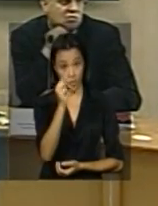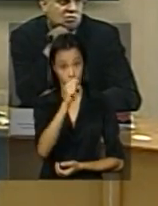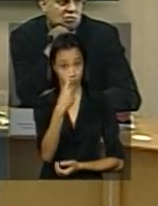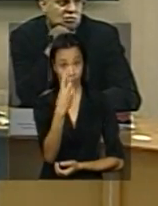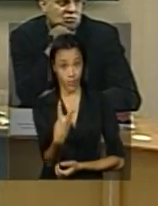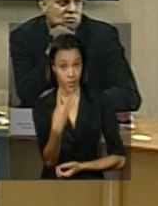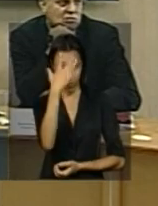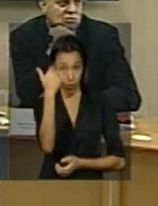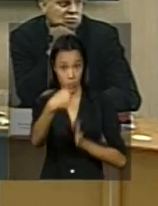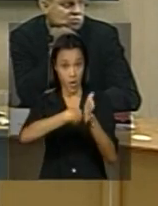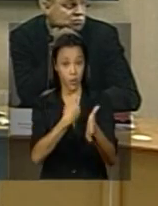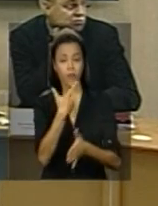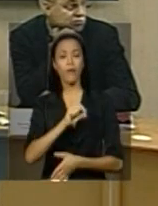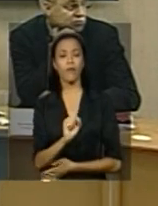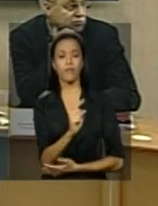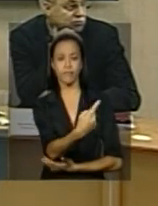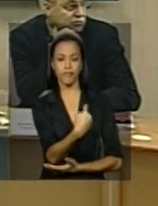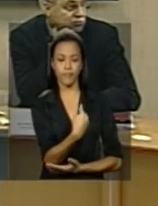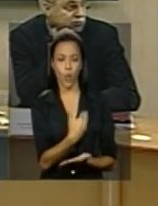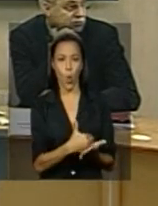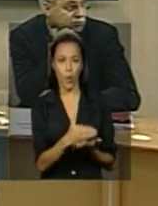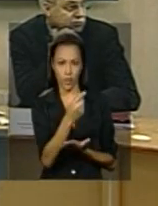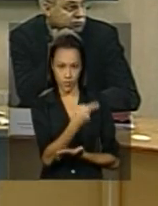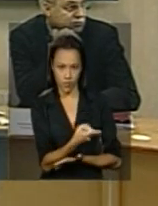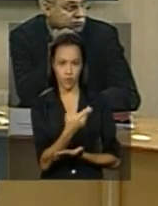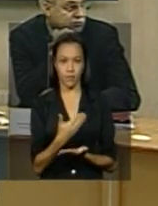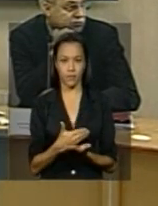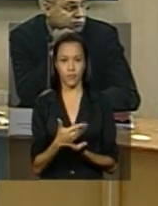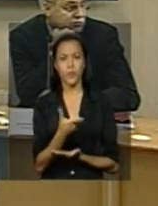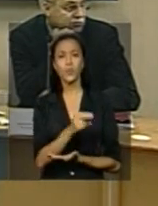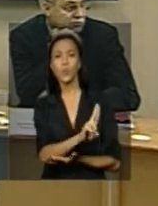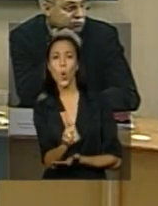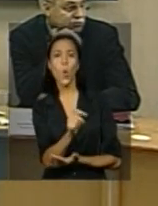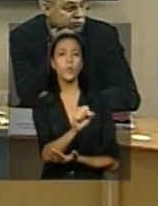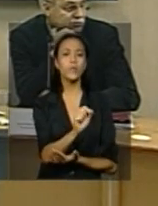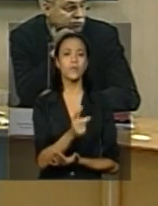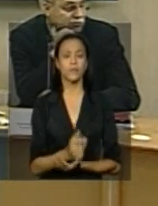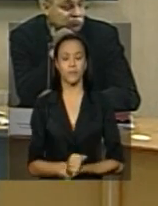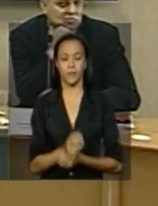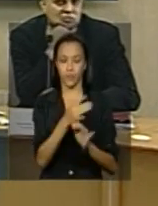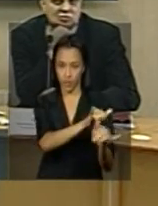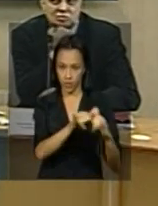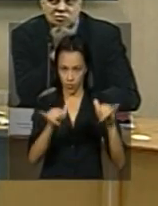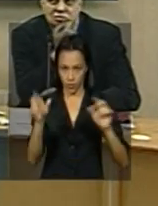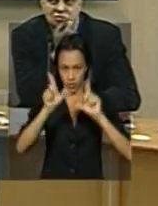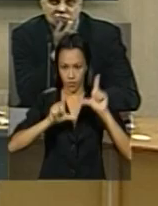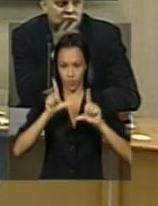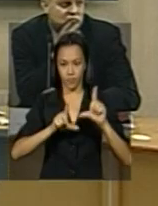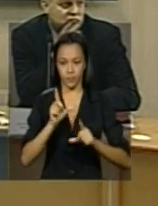três viu Quem é Quem começa pela senhora você pode se identificar tá sendo transmitido pela